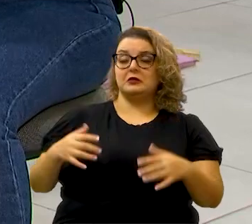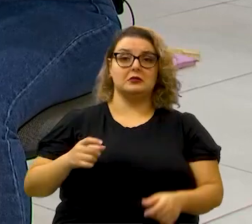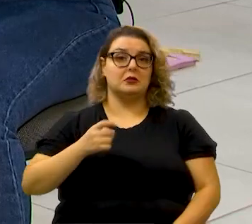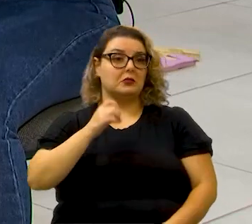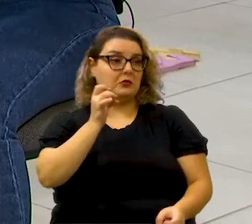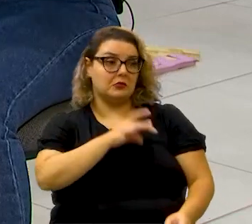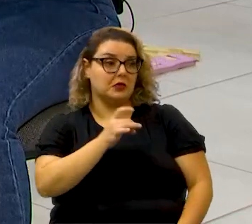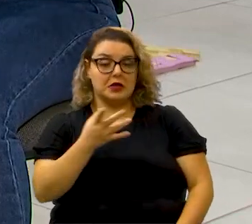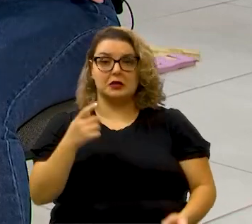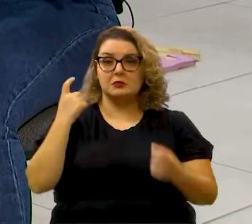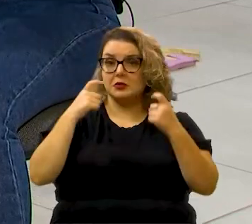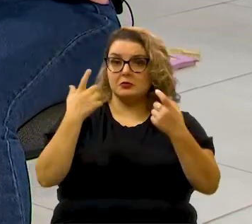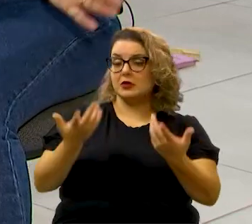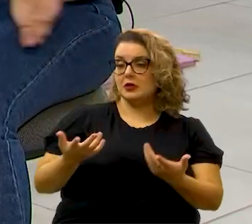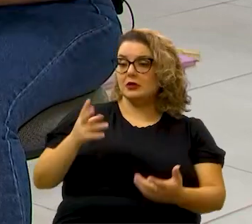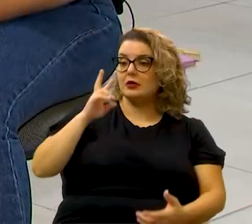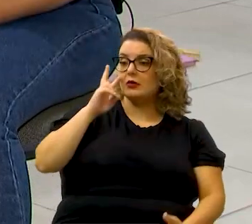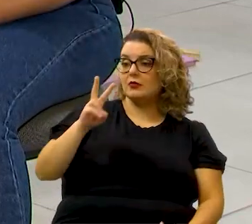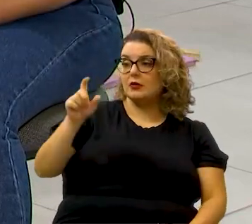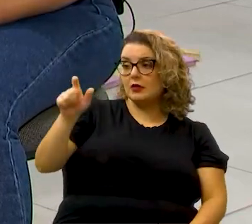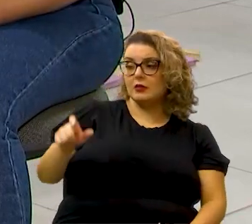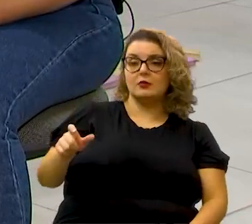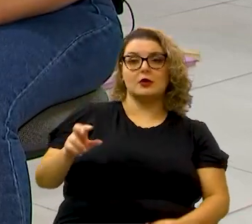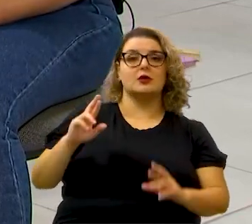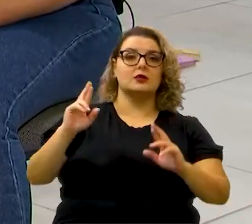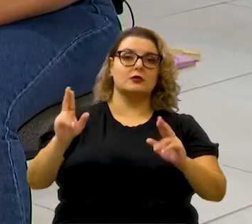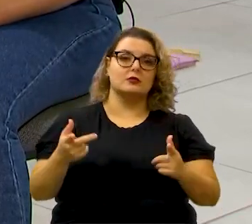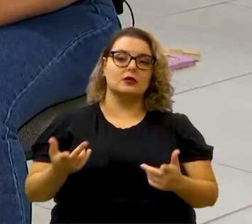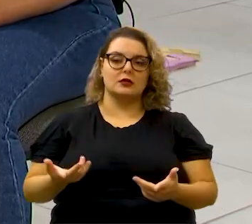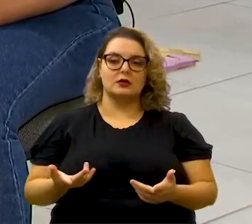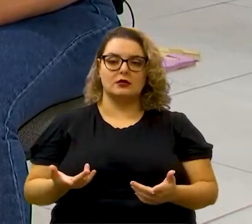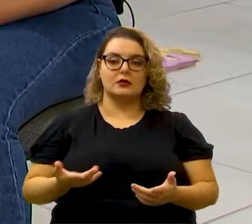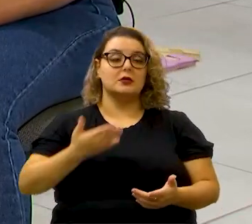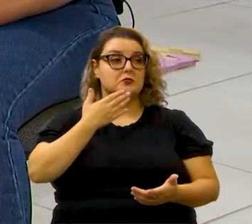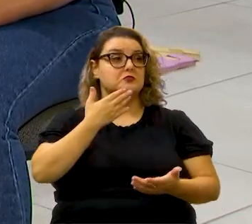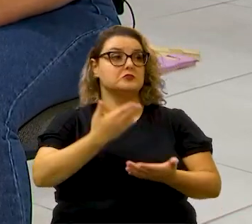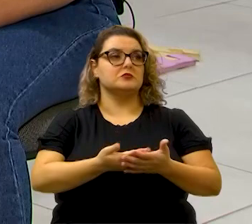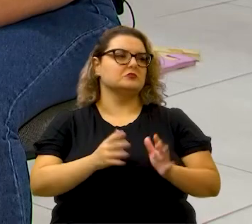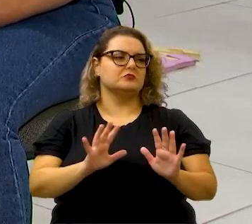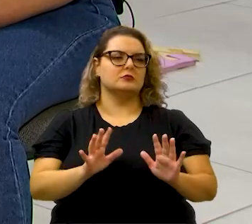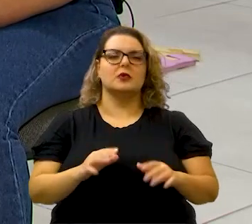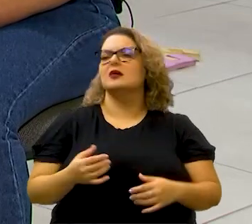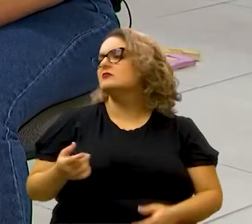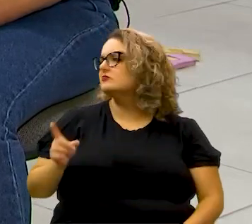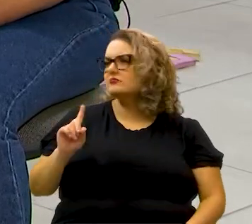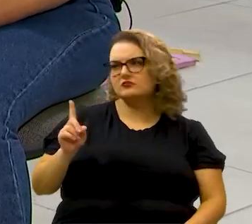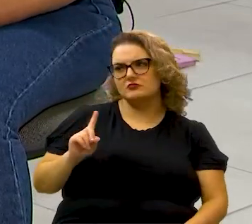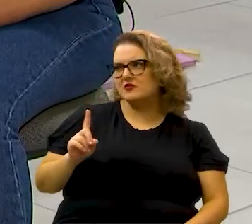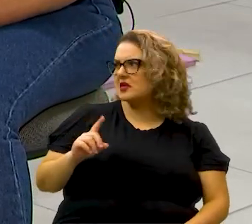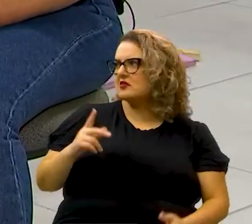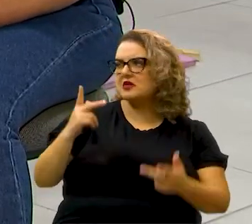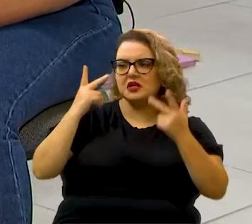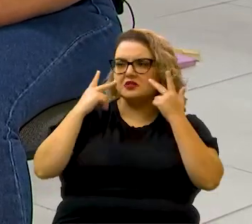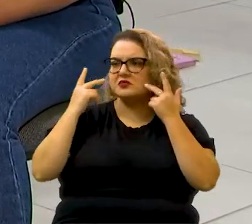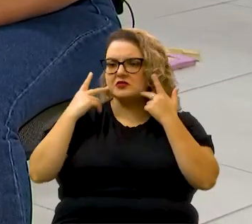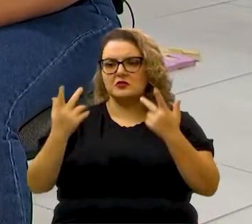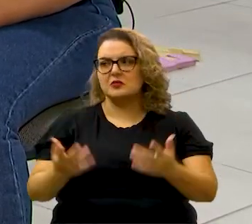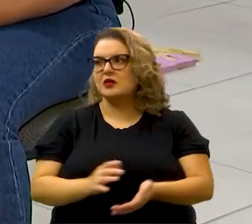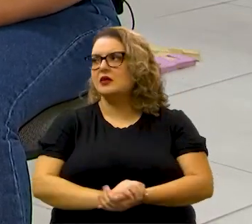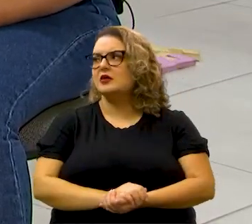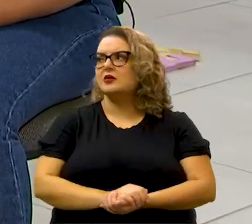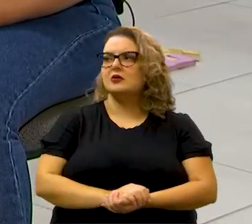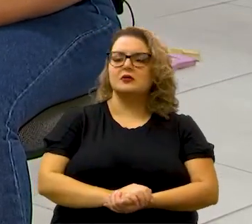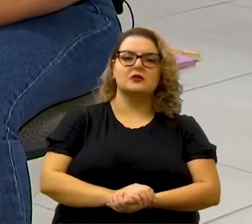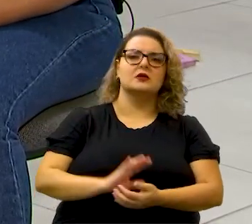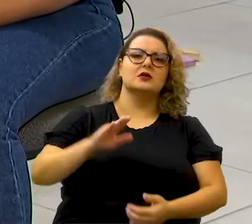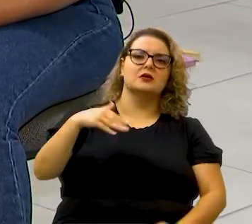escandalizam ou ficam assim nervosas, ansiosas em ver uma criança diferente dela e até reagindo. Não se impressionam mais, né, em